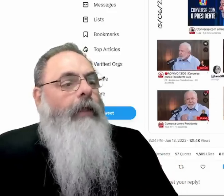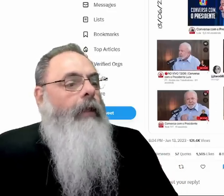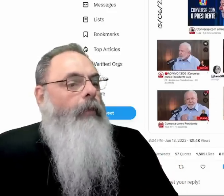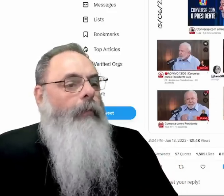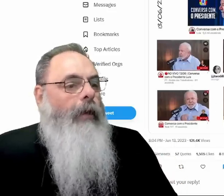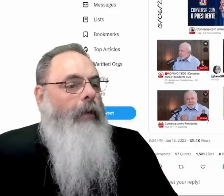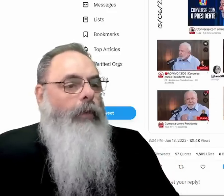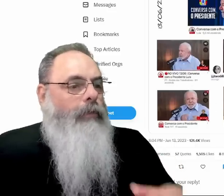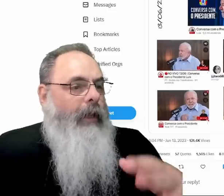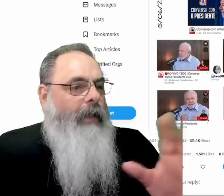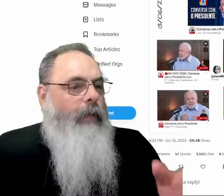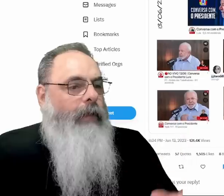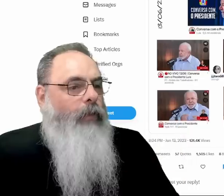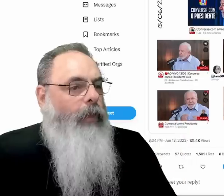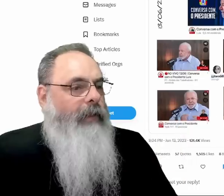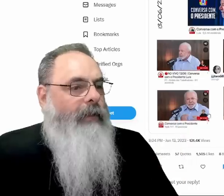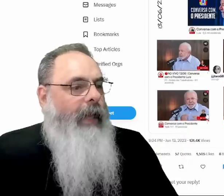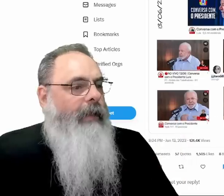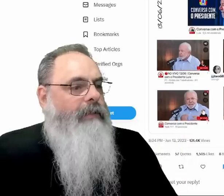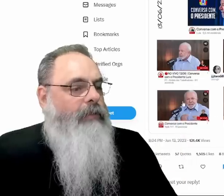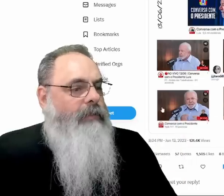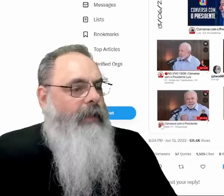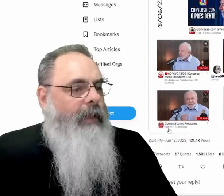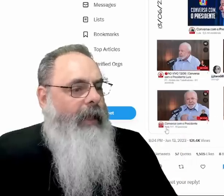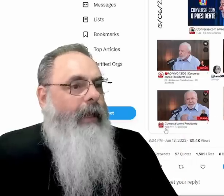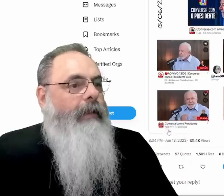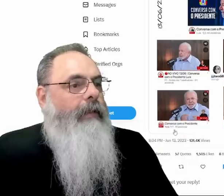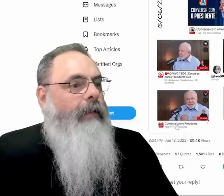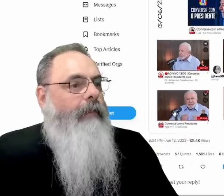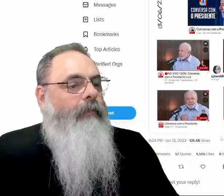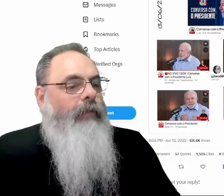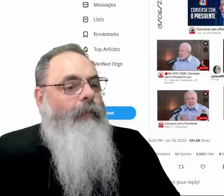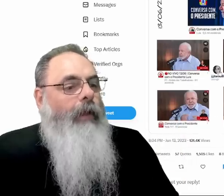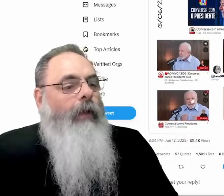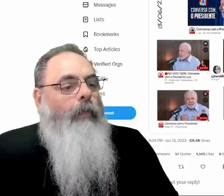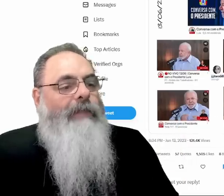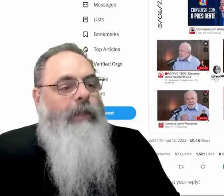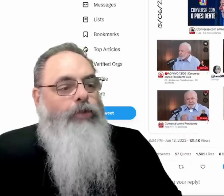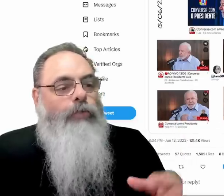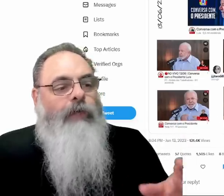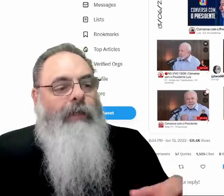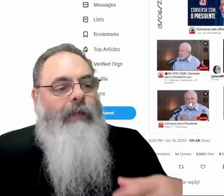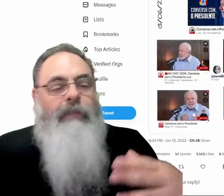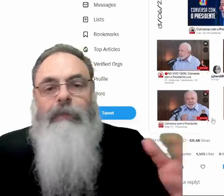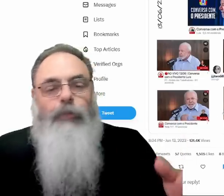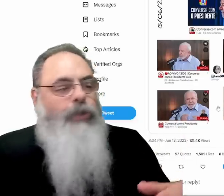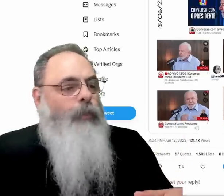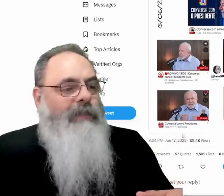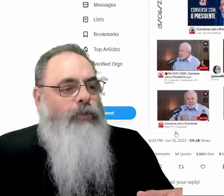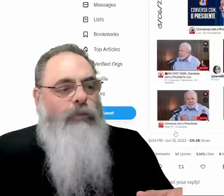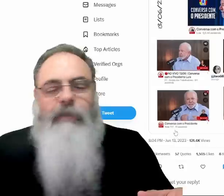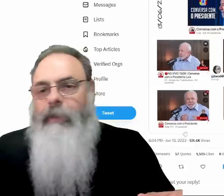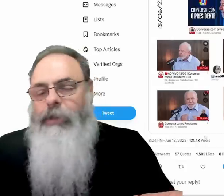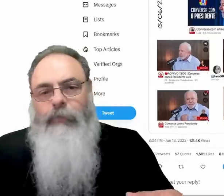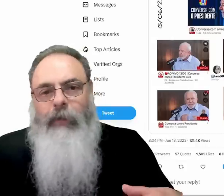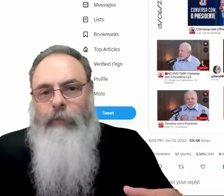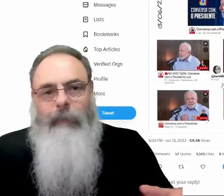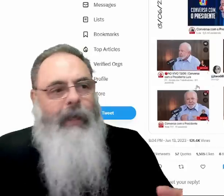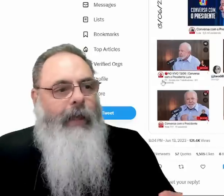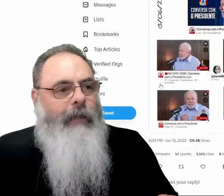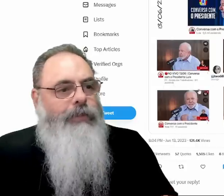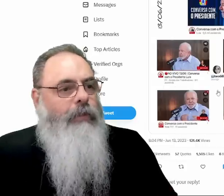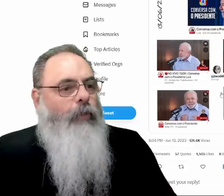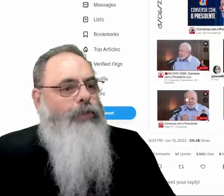PT uma outro canal aqui do Roni Teles eu não sei o que lá e enfim uma série de outros canais ia transmitiu mas esses outros canais